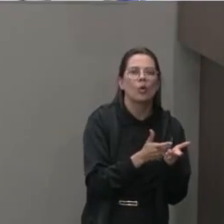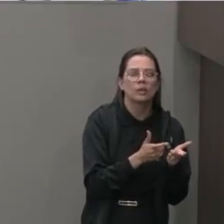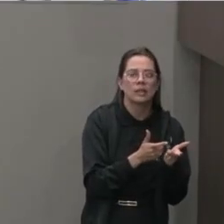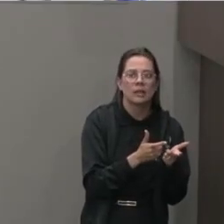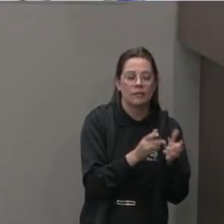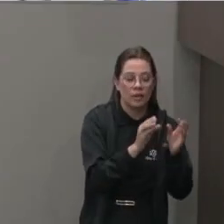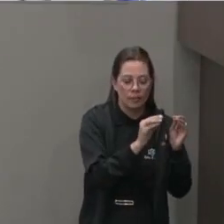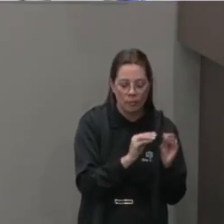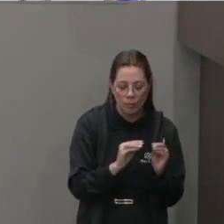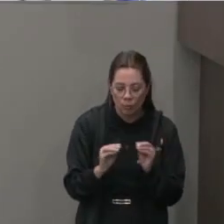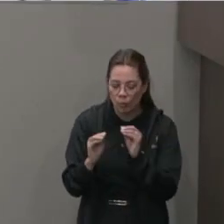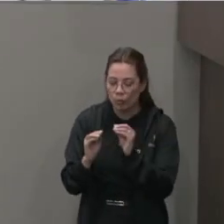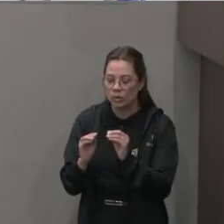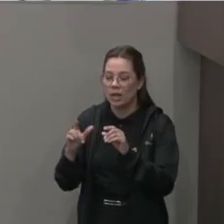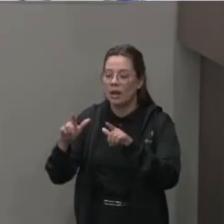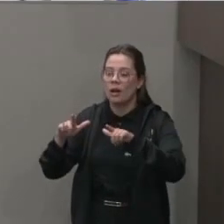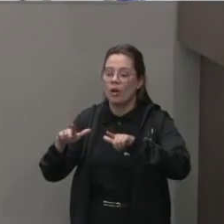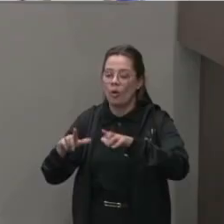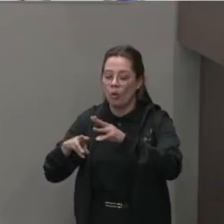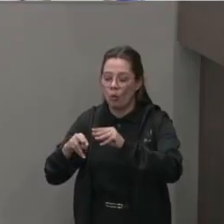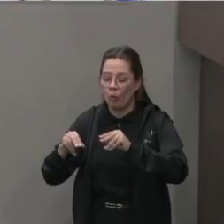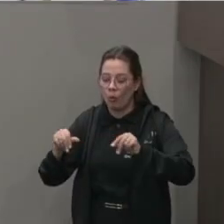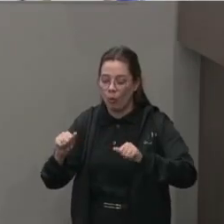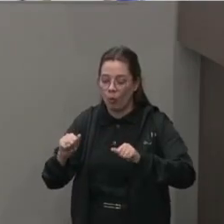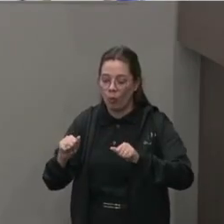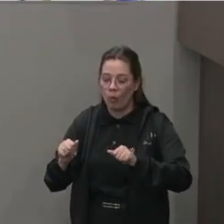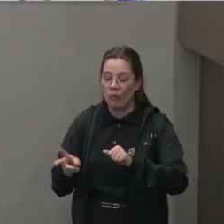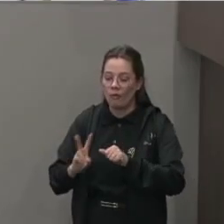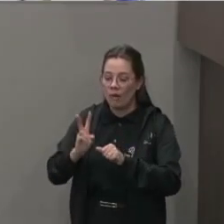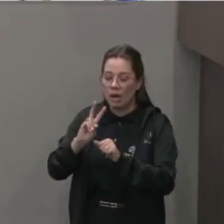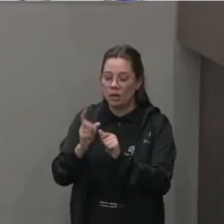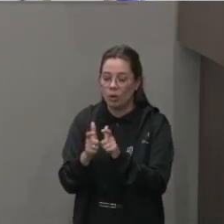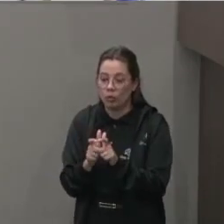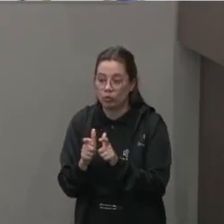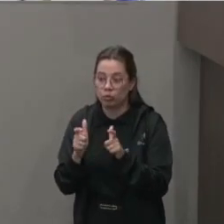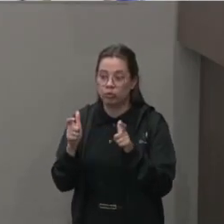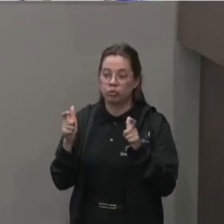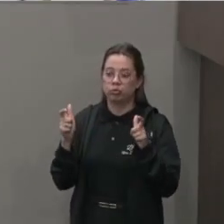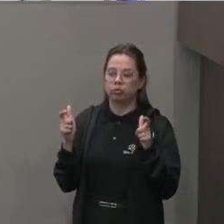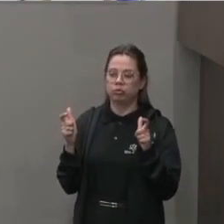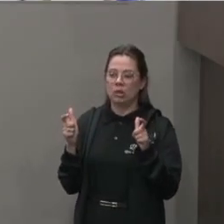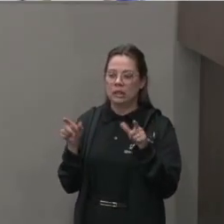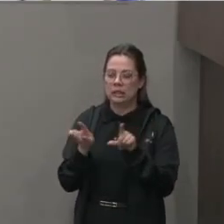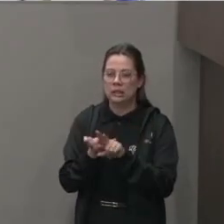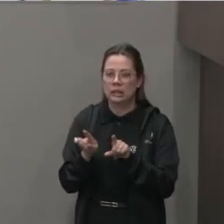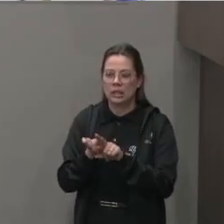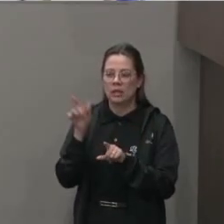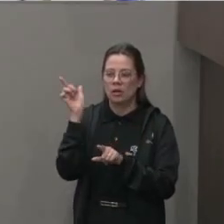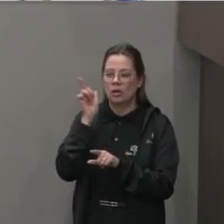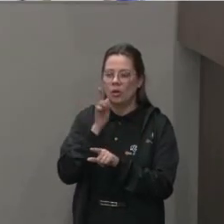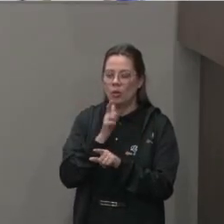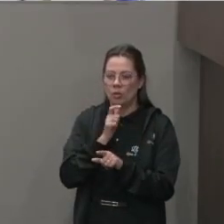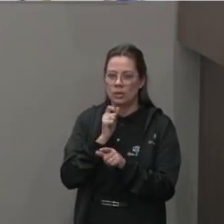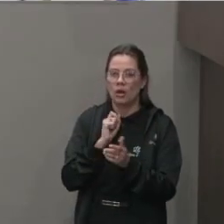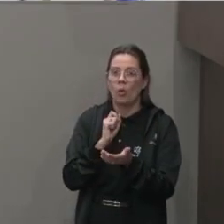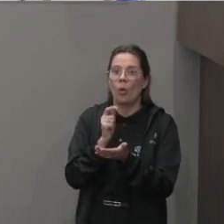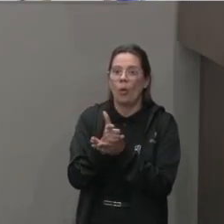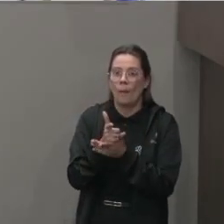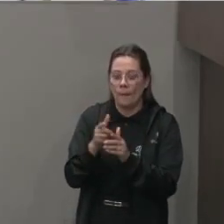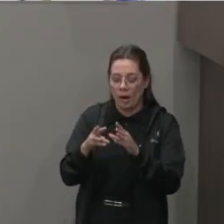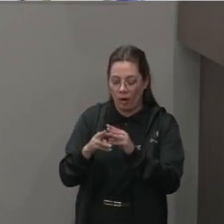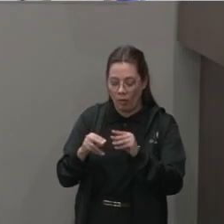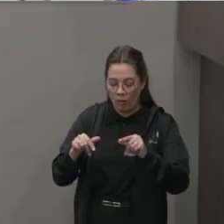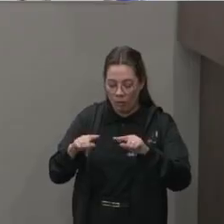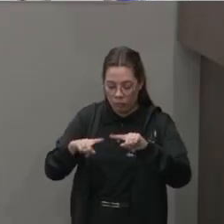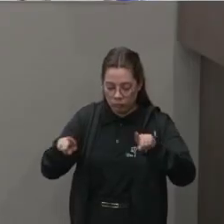lado. É um loteamento popular. Os preços vão subir, vai inviabilizar que as pessoas também adquiram esses lotes. E mais,